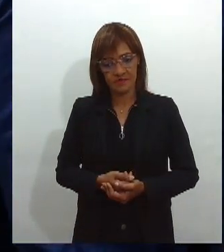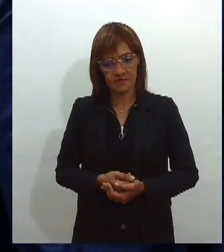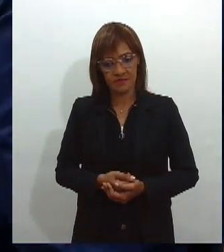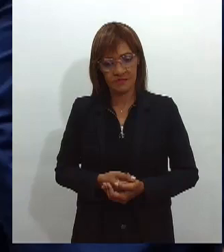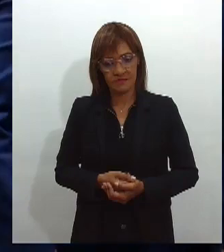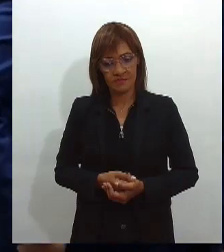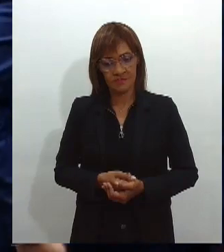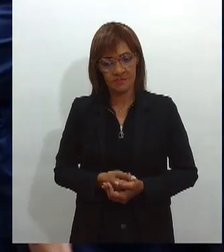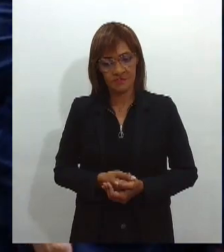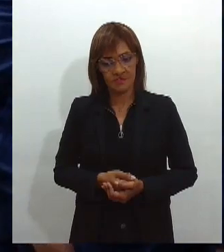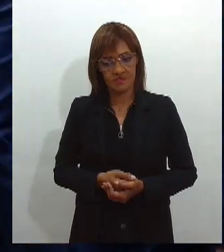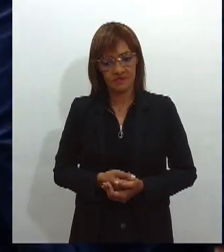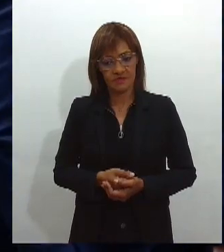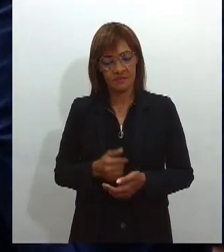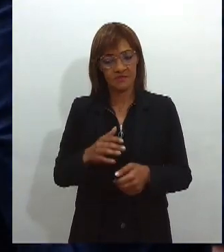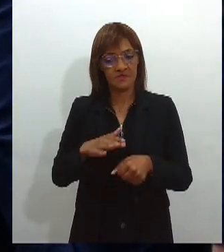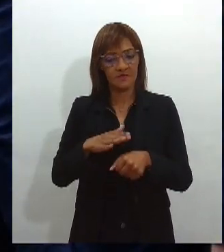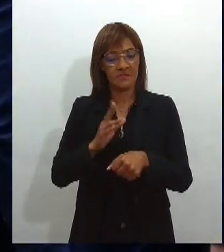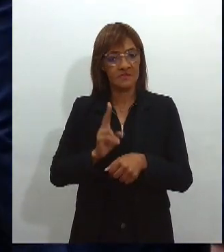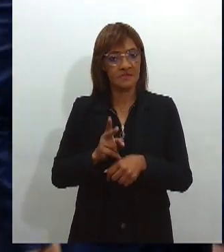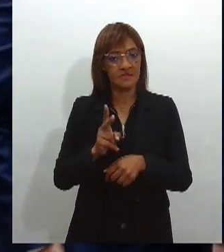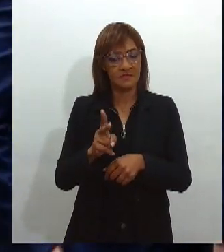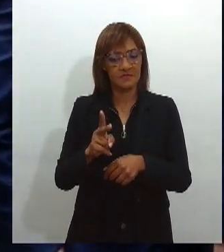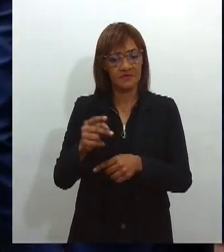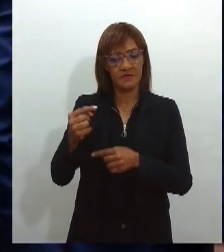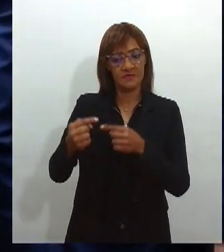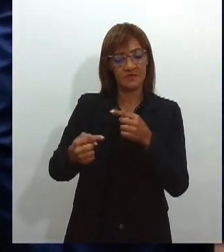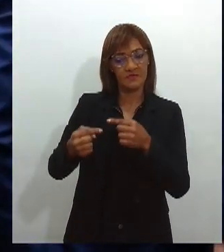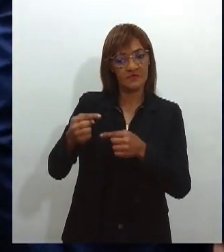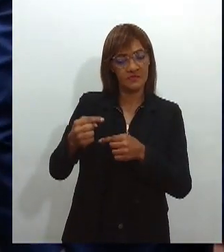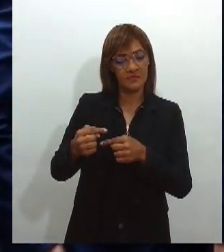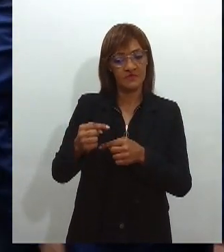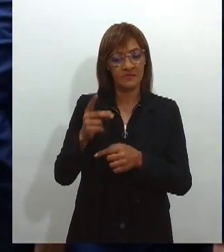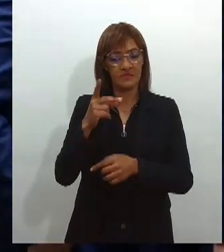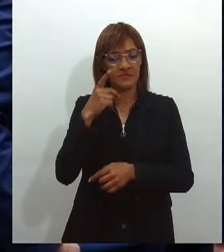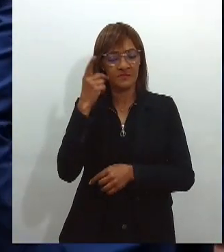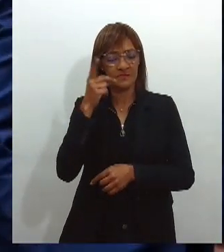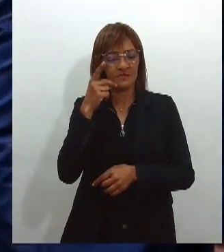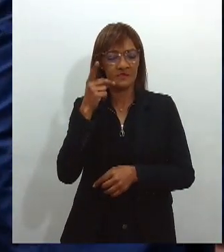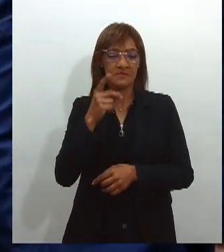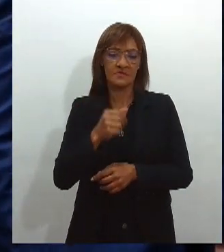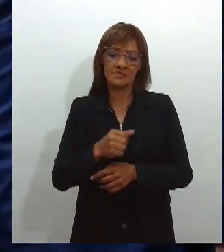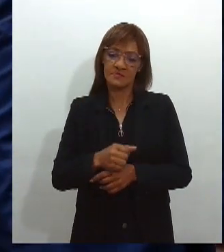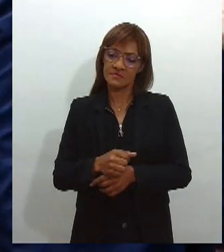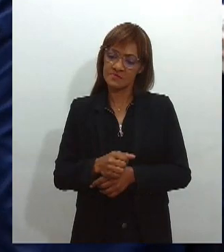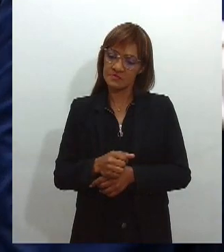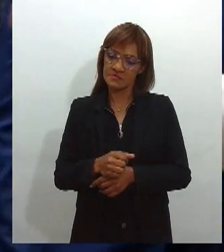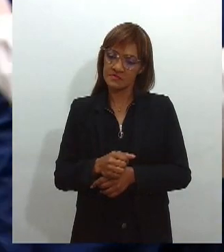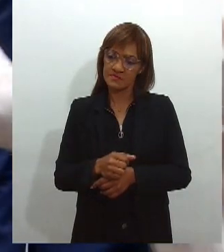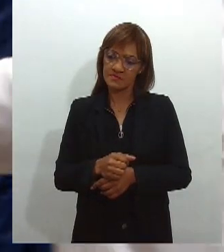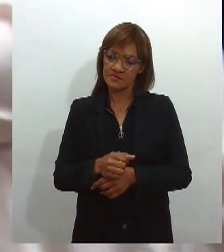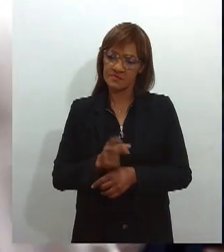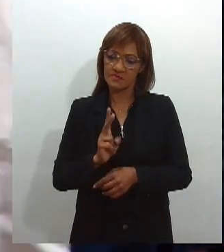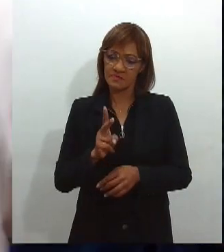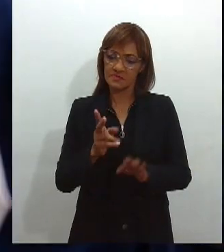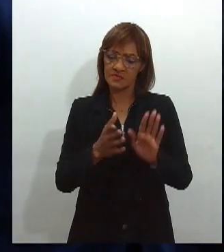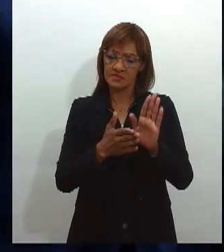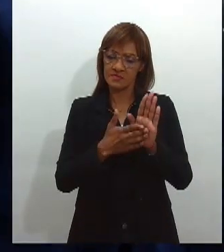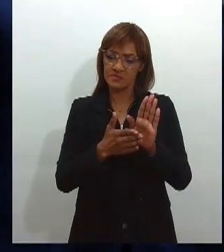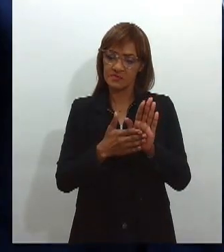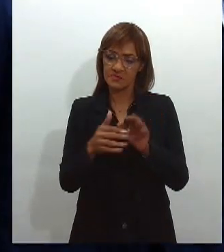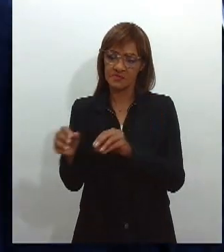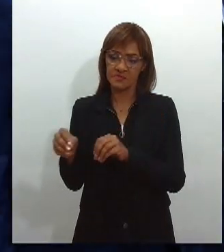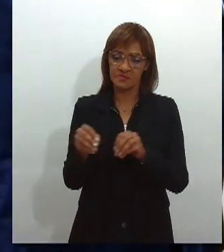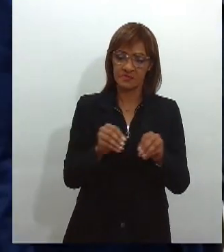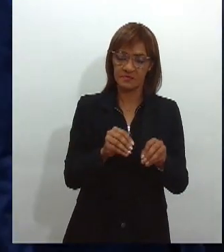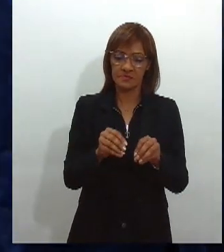com os deputados, né? E ao longo dos dias, né, conversando, foi proposta a realização da antecipação da mesa e fico muito grato.